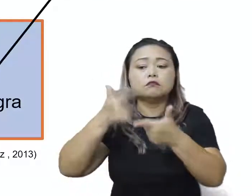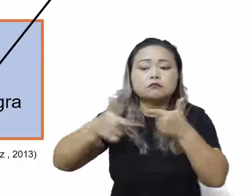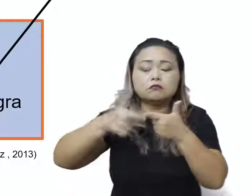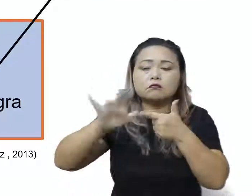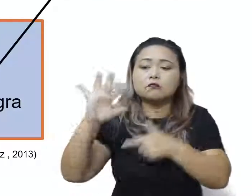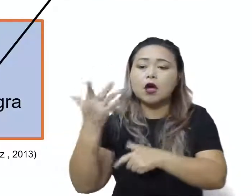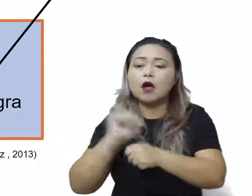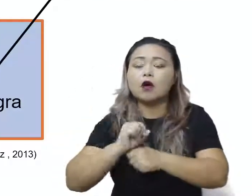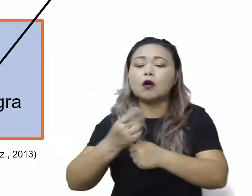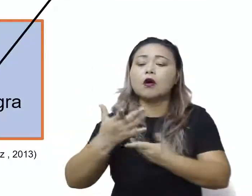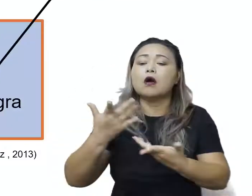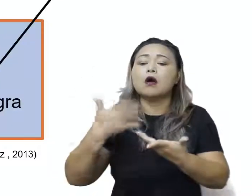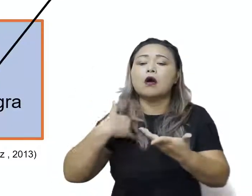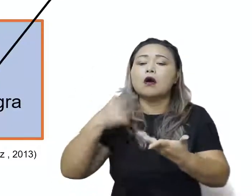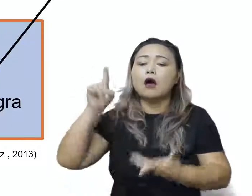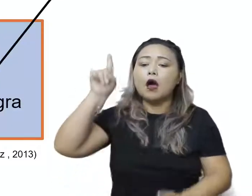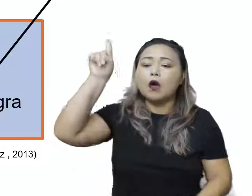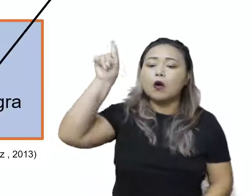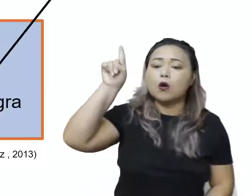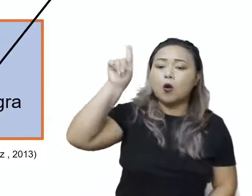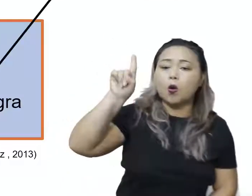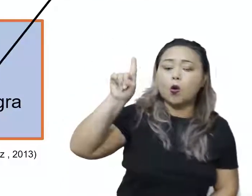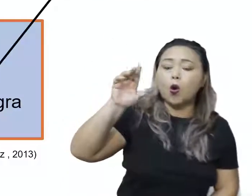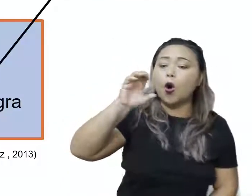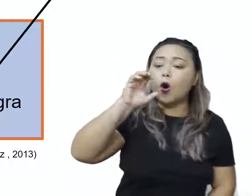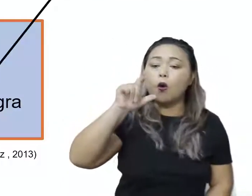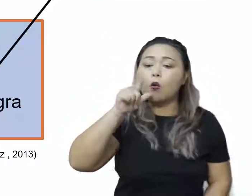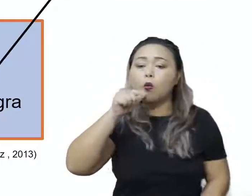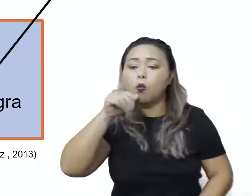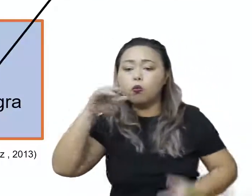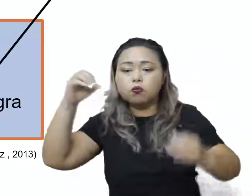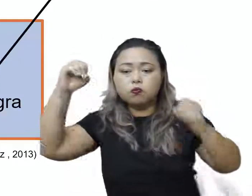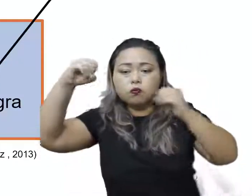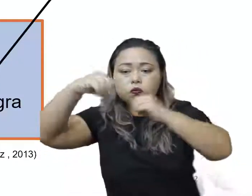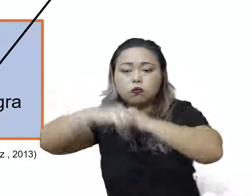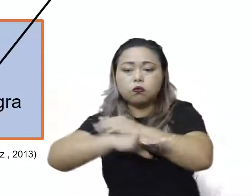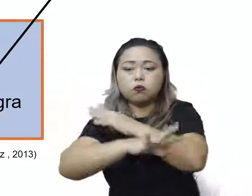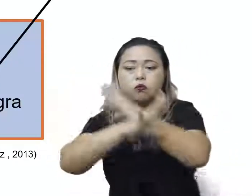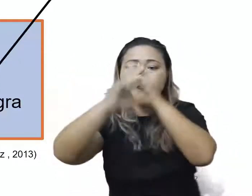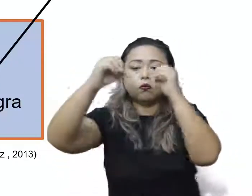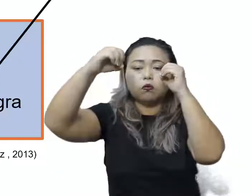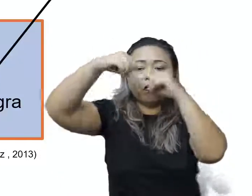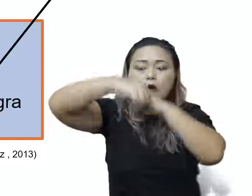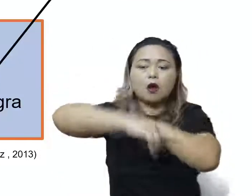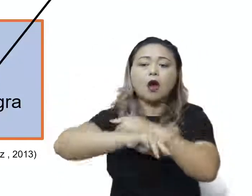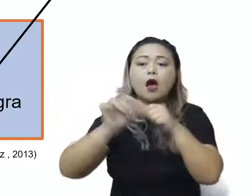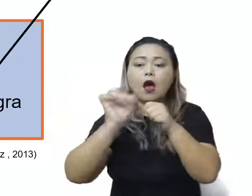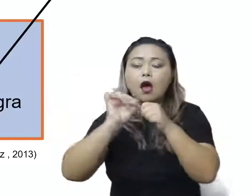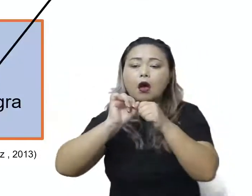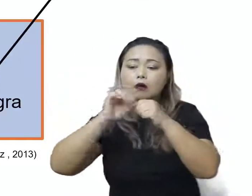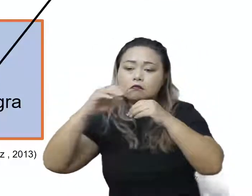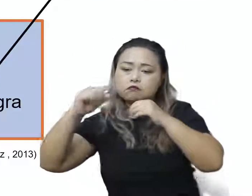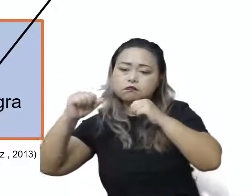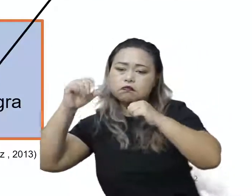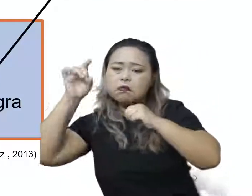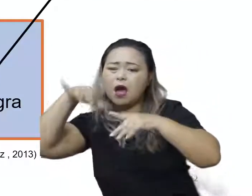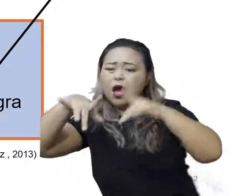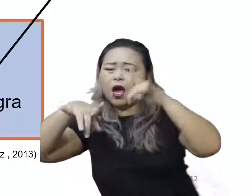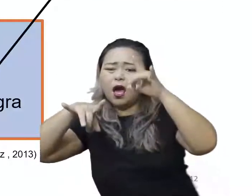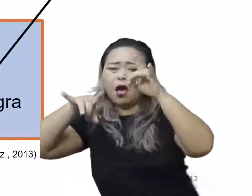que são bastante atingidos pela grande quantidade de sedimentos